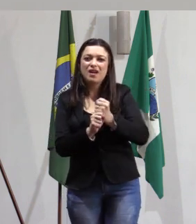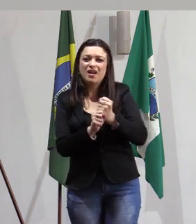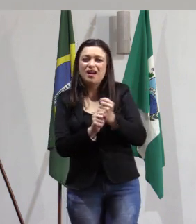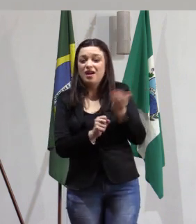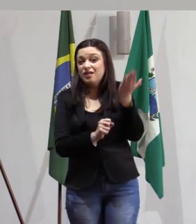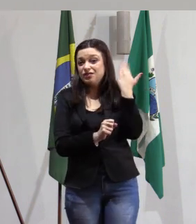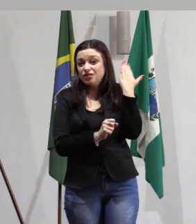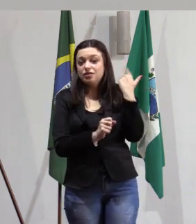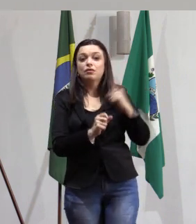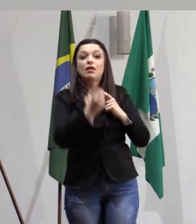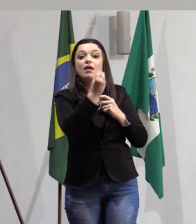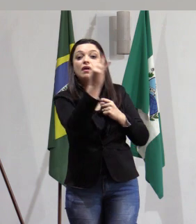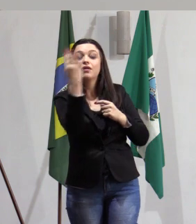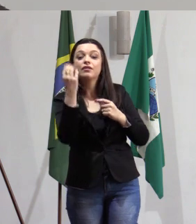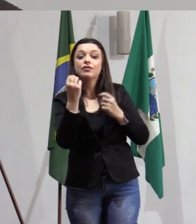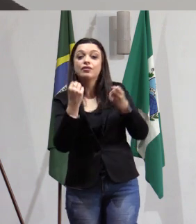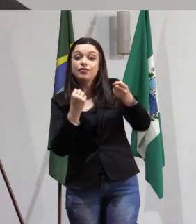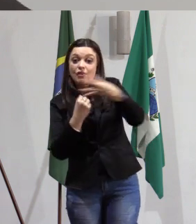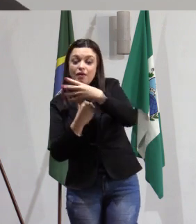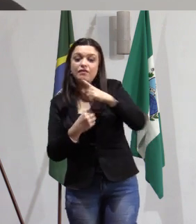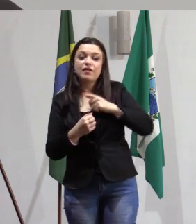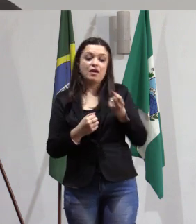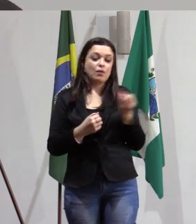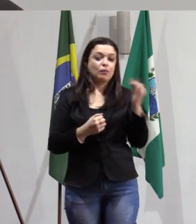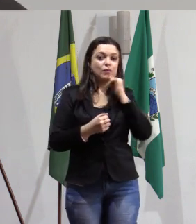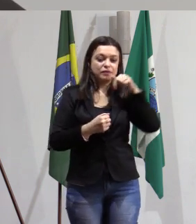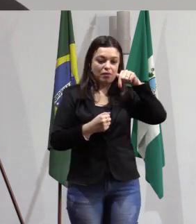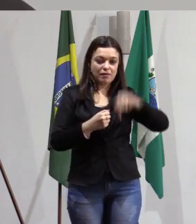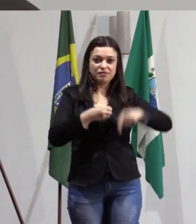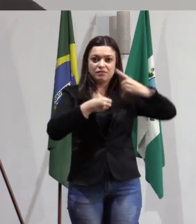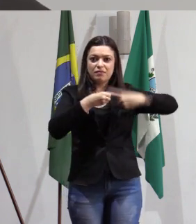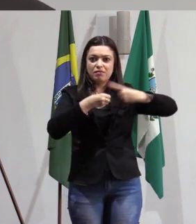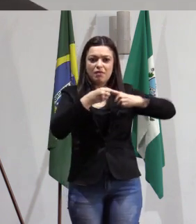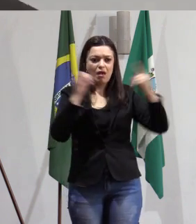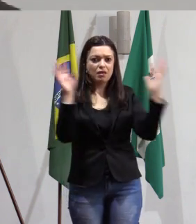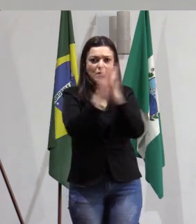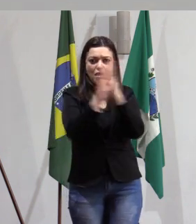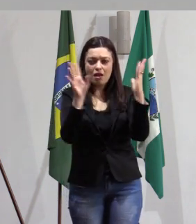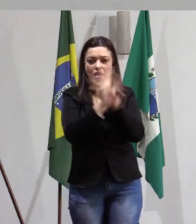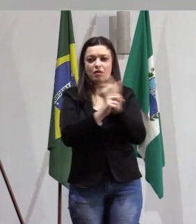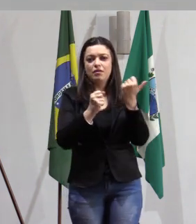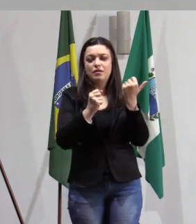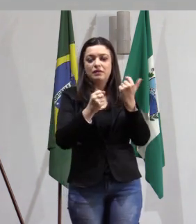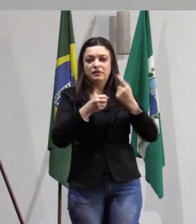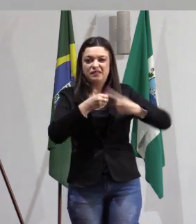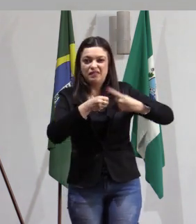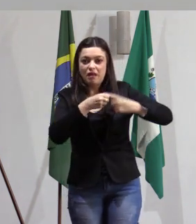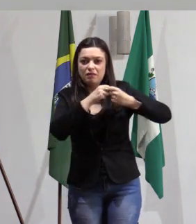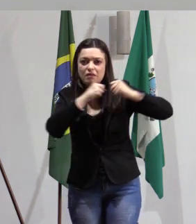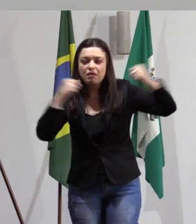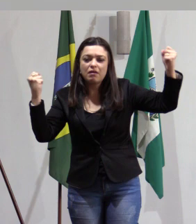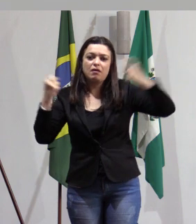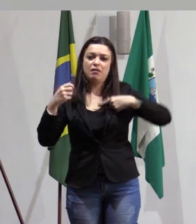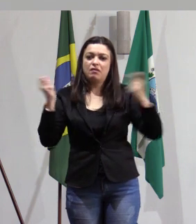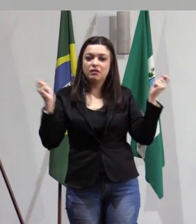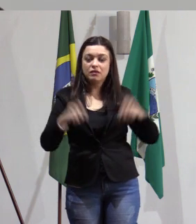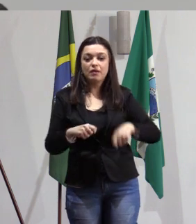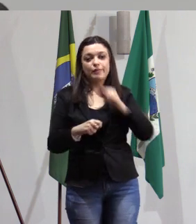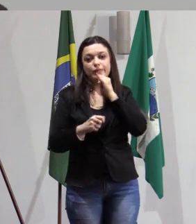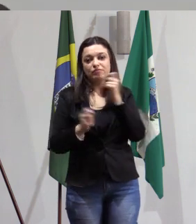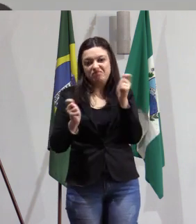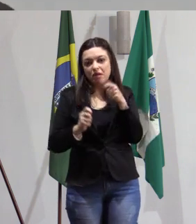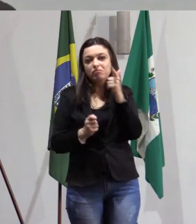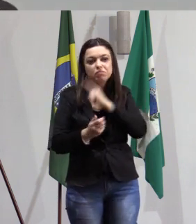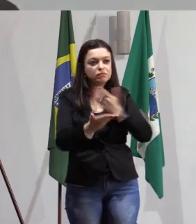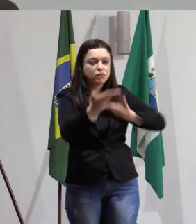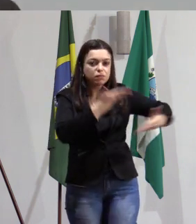centros urbanos, aliás, com possibilidade muito maior de interlocução com o setor produtivo,